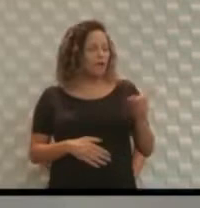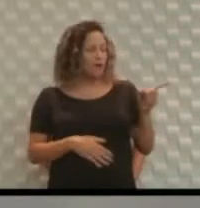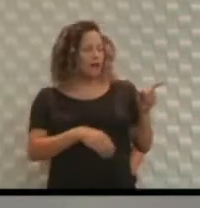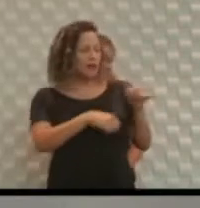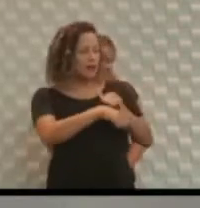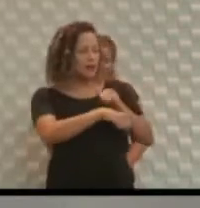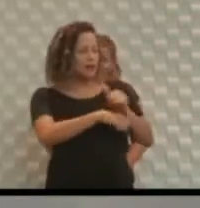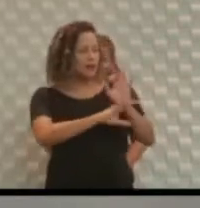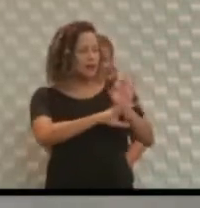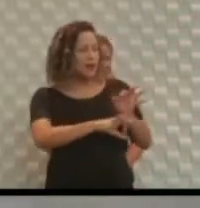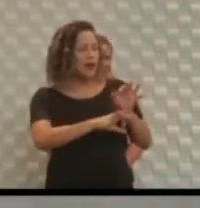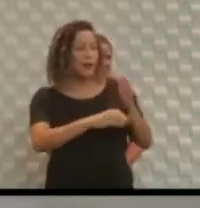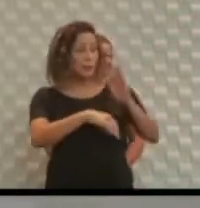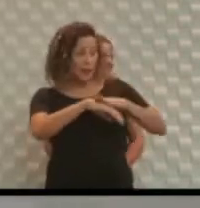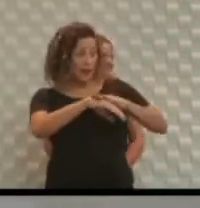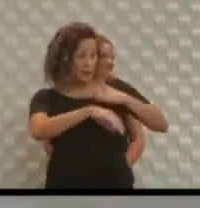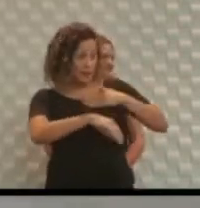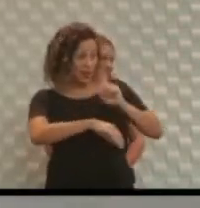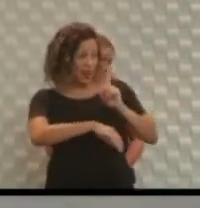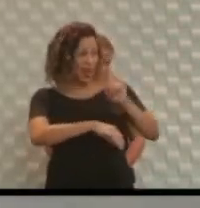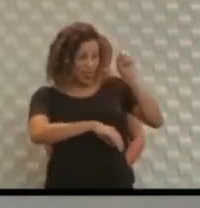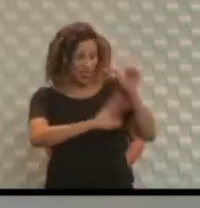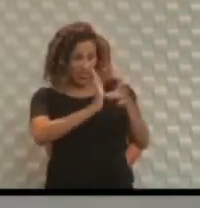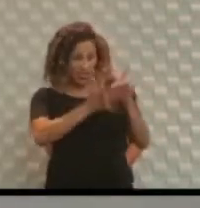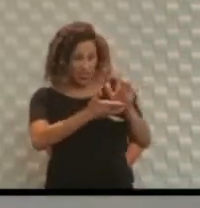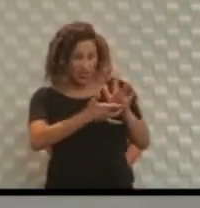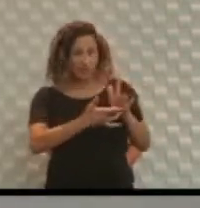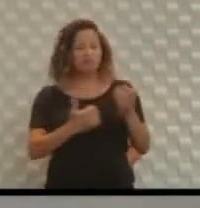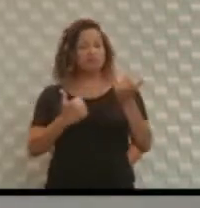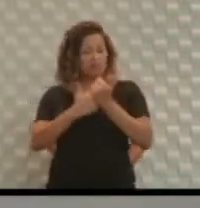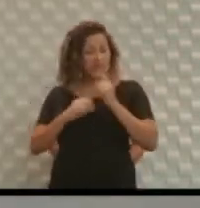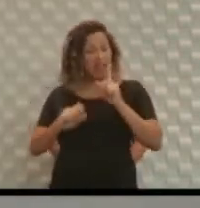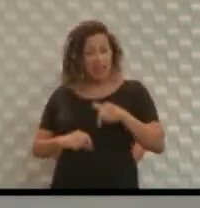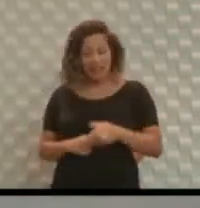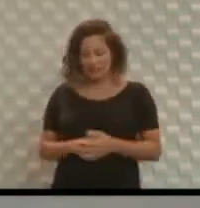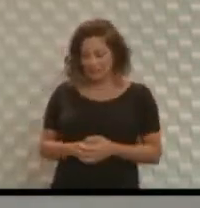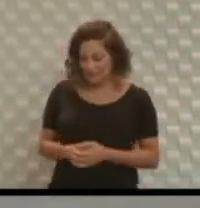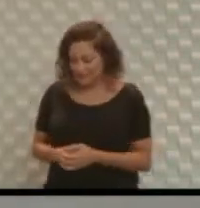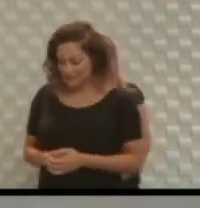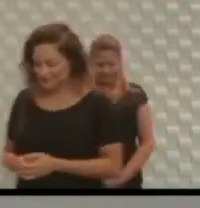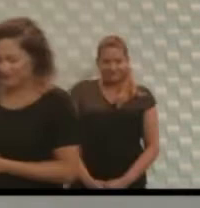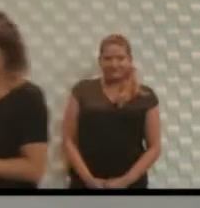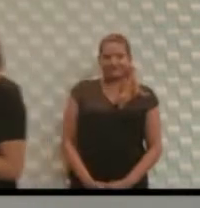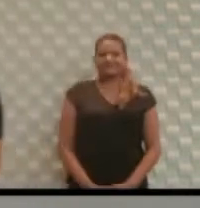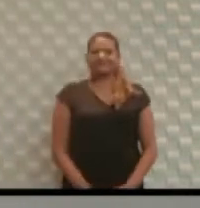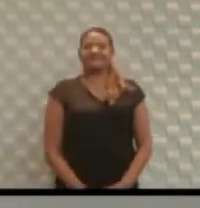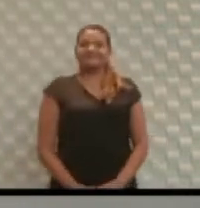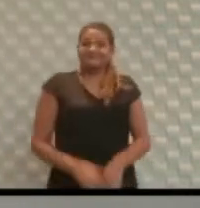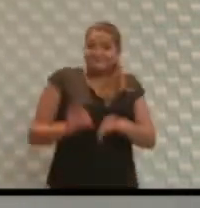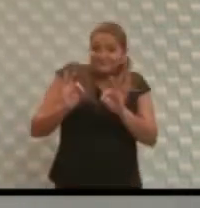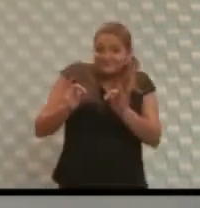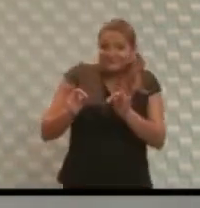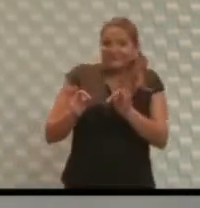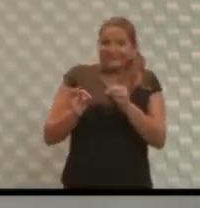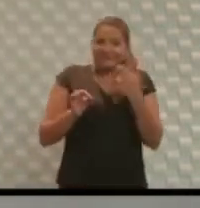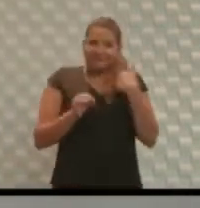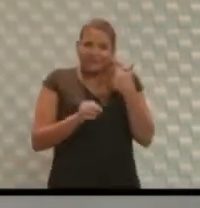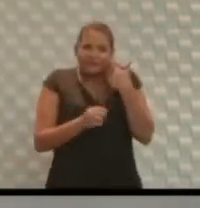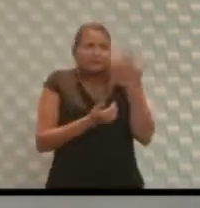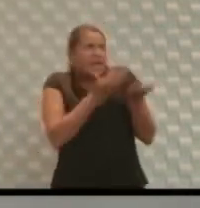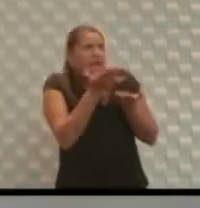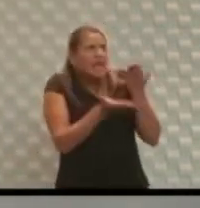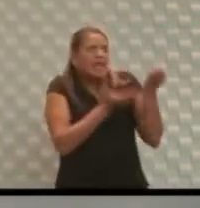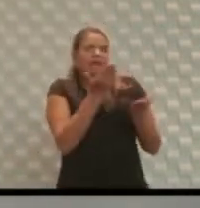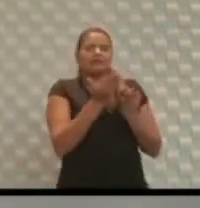para Cristo? Eu falei: é, estou fazendo para Cristo. Porque a princípio, eu fazia para Cristo,